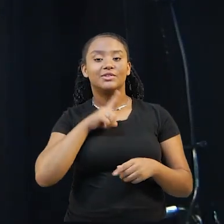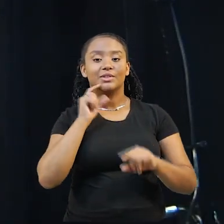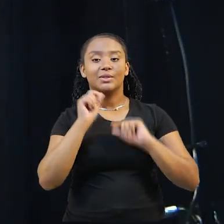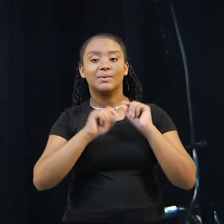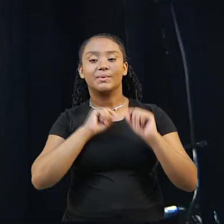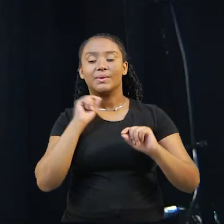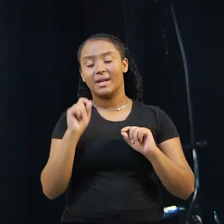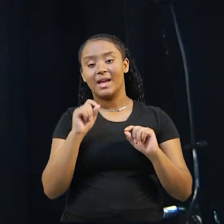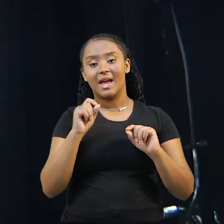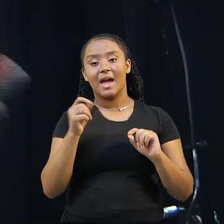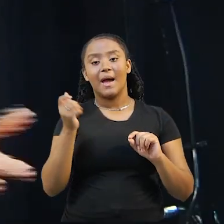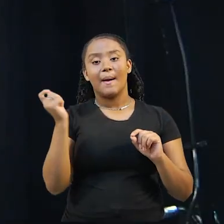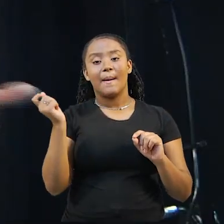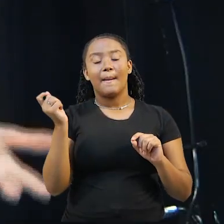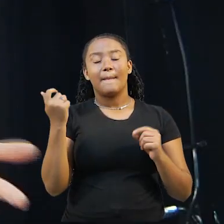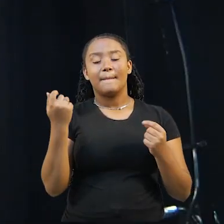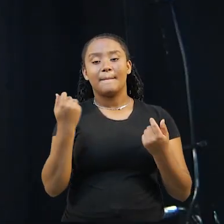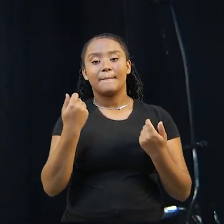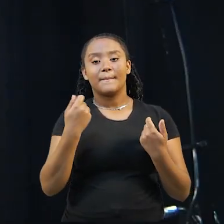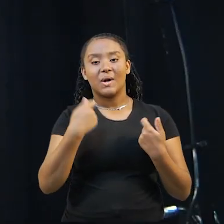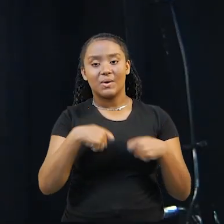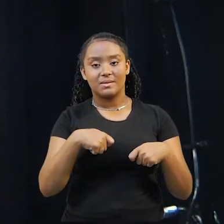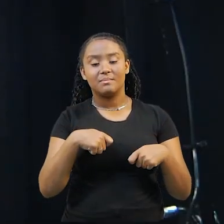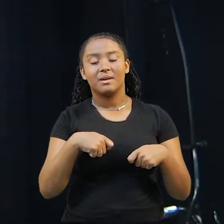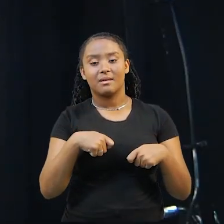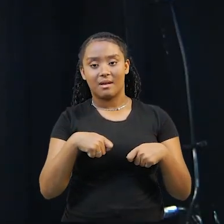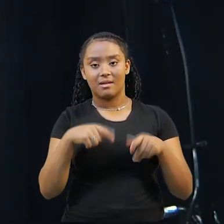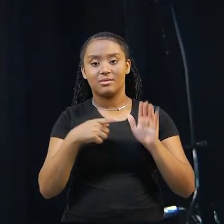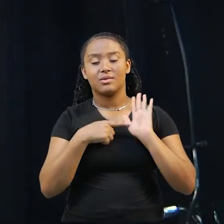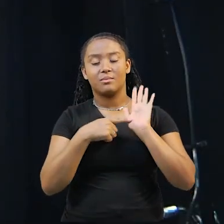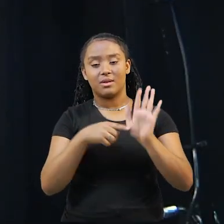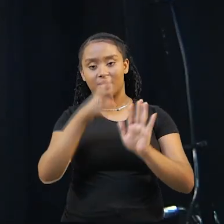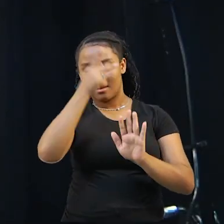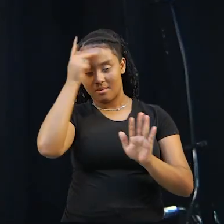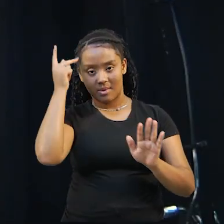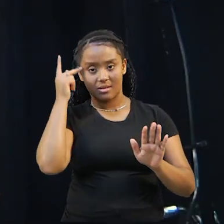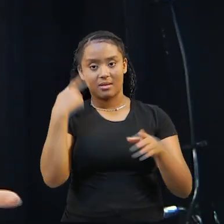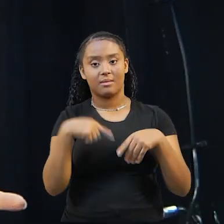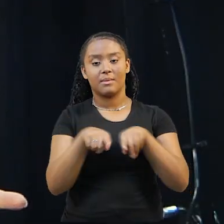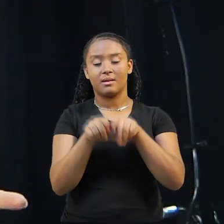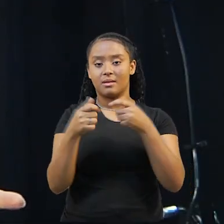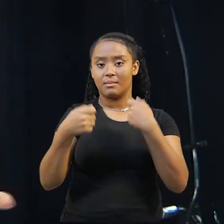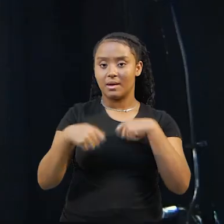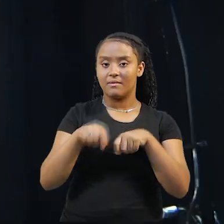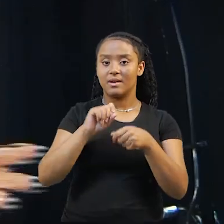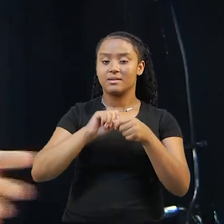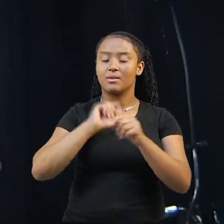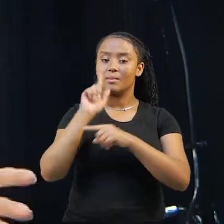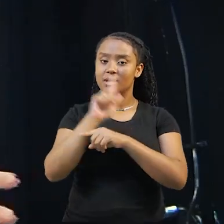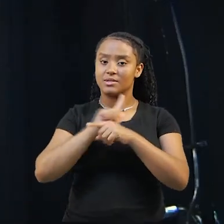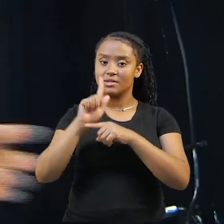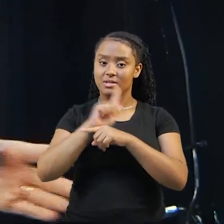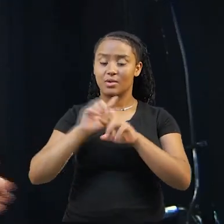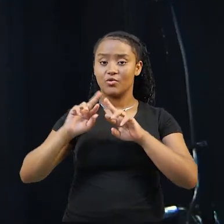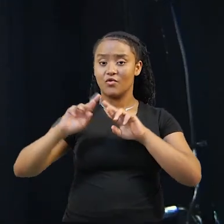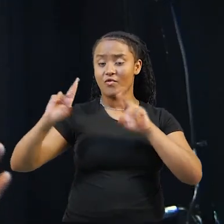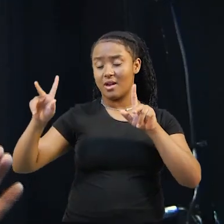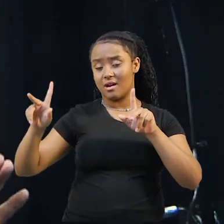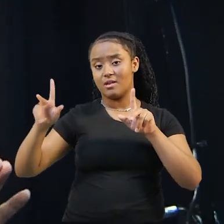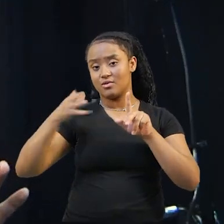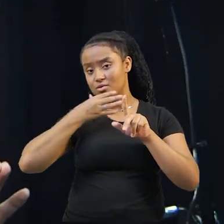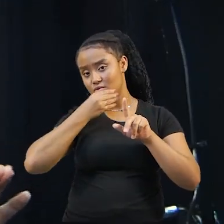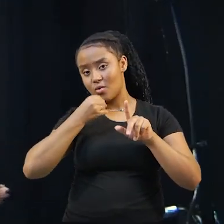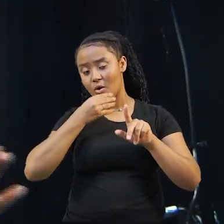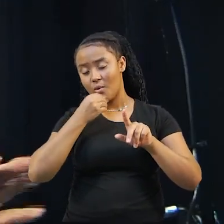possibilidade de mostrar que as mulheres também podem fazer gestão e que elas fazem gestão diferente dos homens, não é melhor